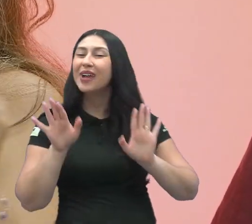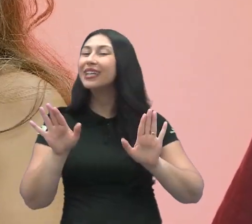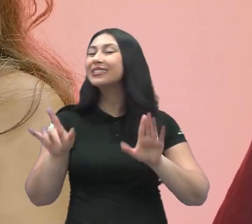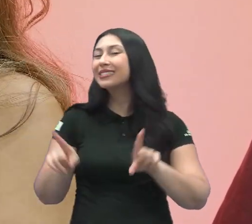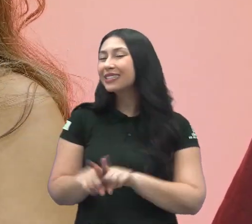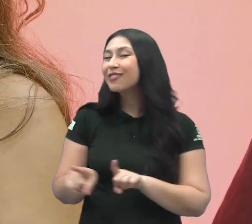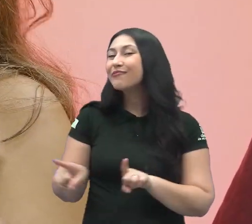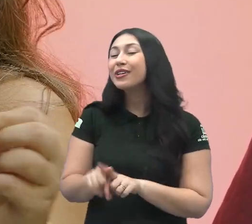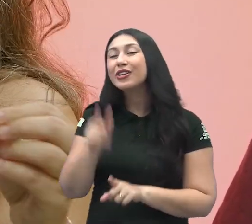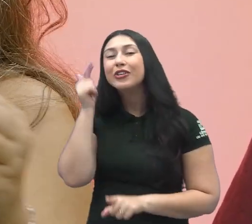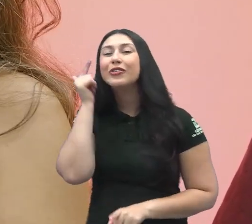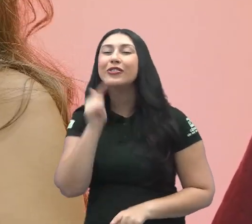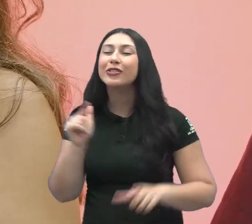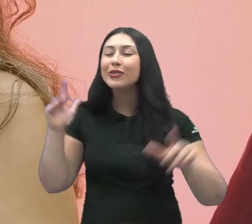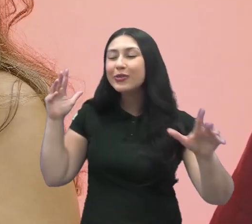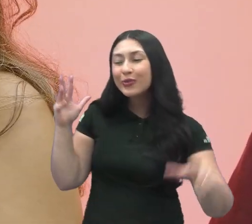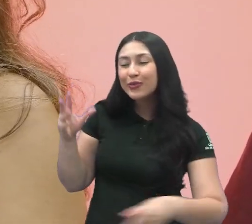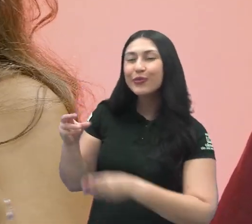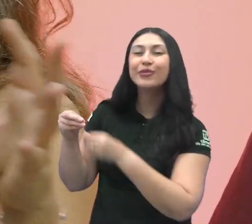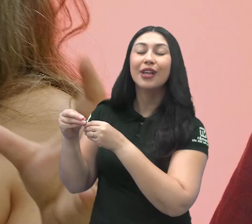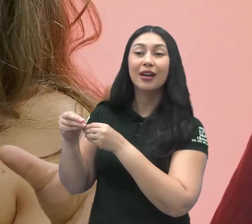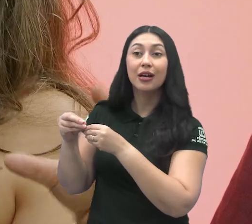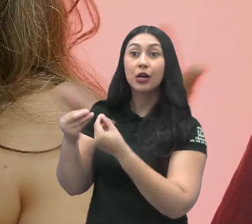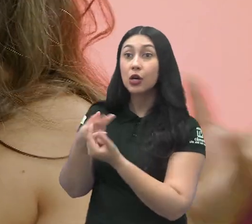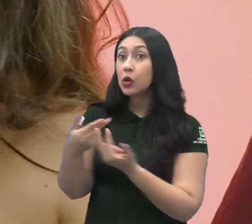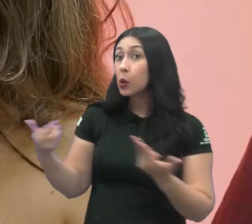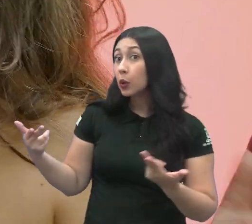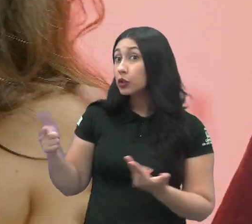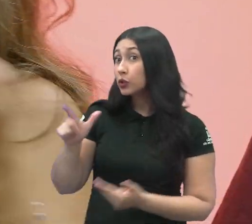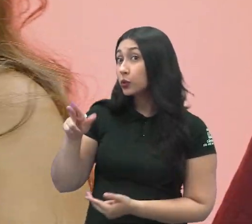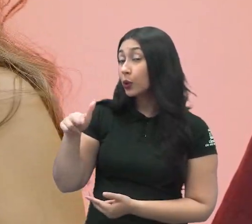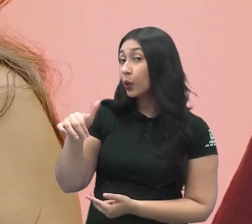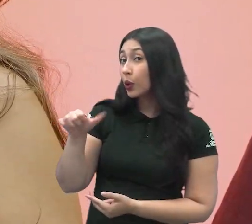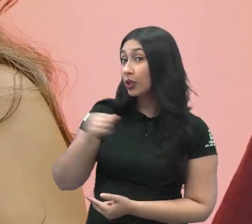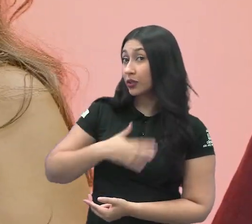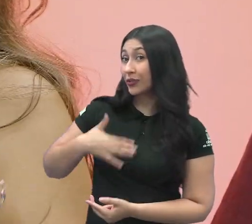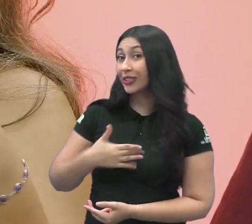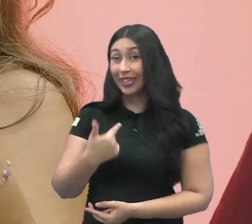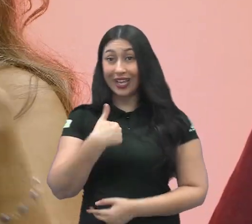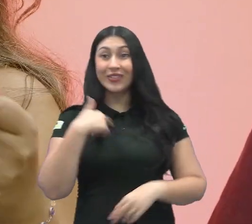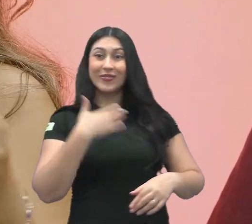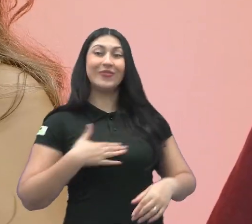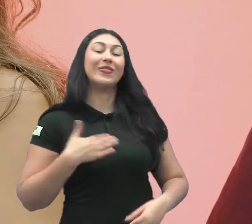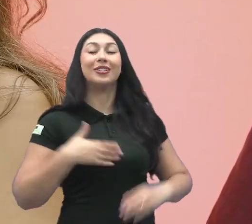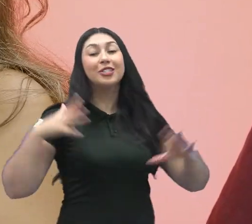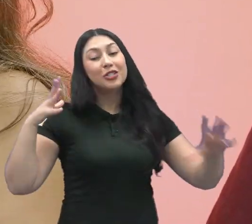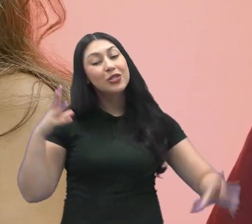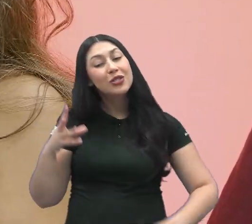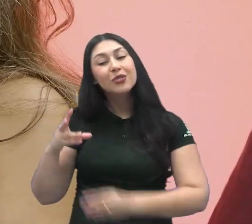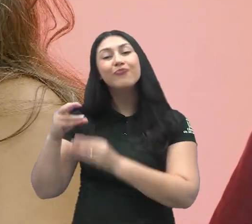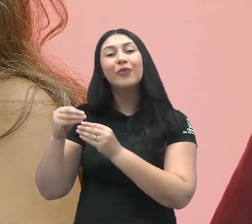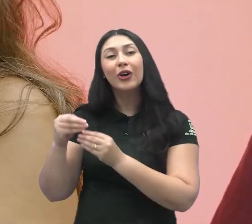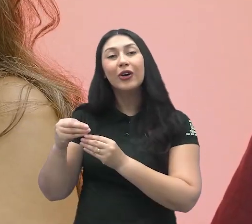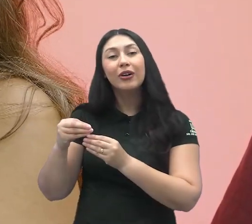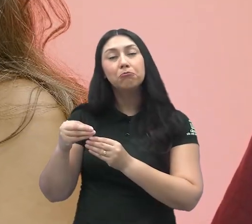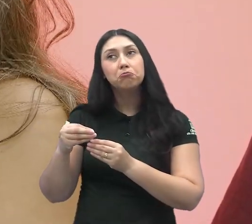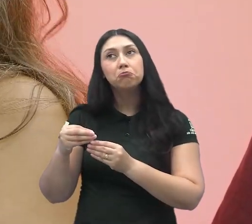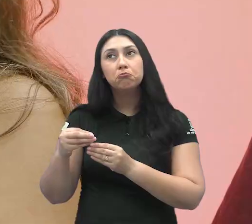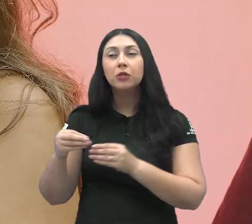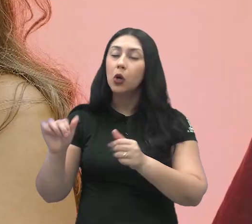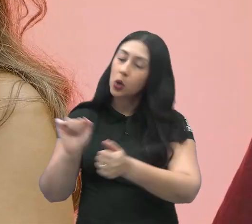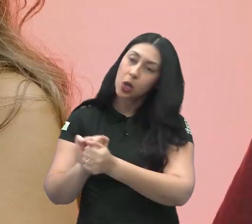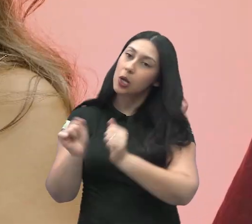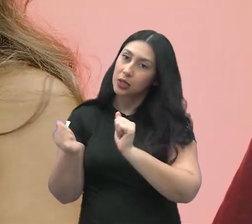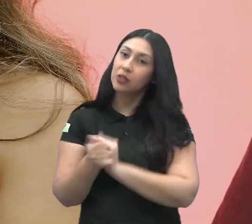conseguiu trazer, eu acho que essa junção de coisas que ele gosta, que eu gosto, lapidou, e eu considero a minha música